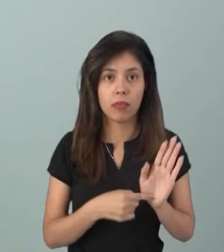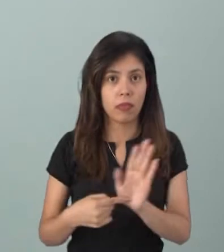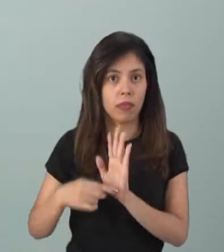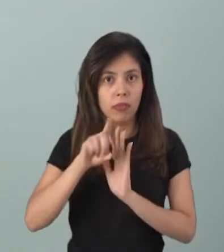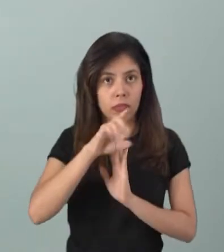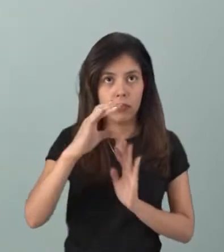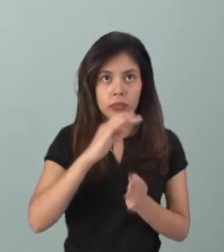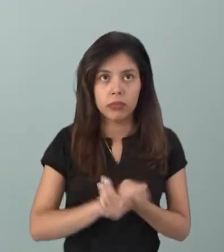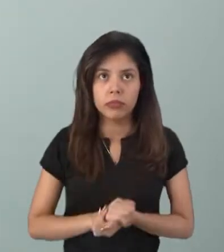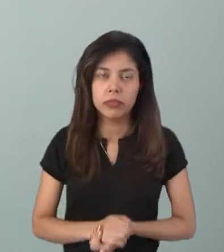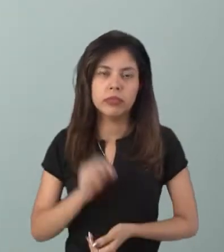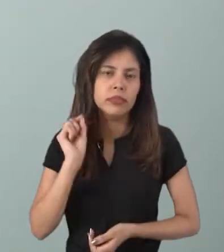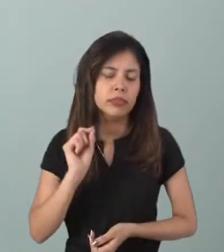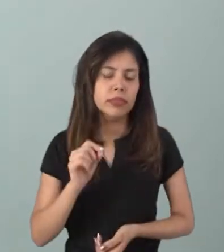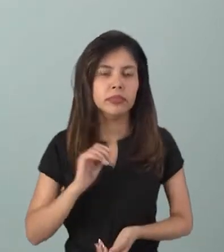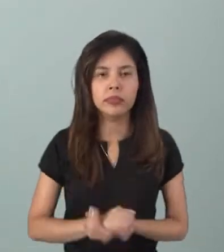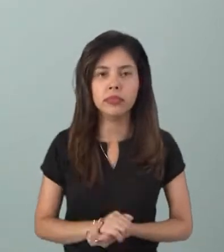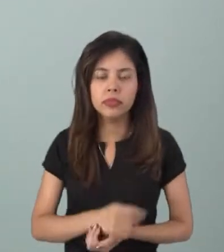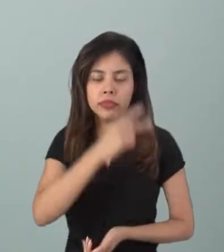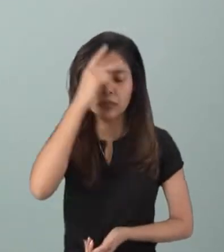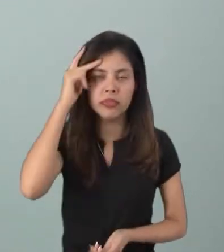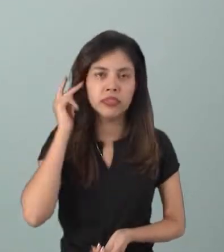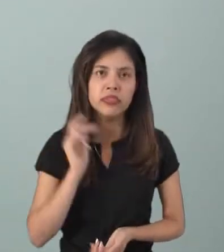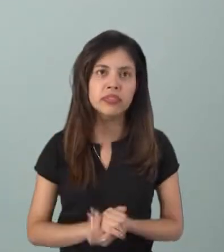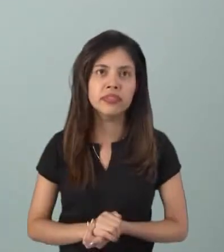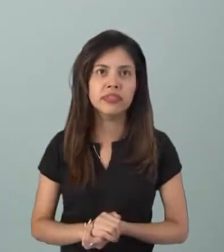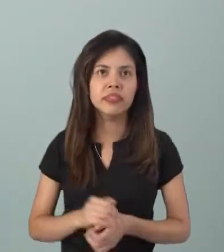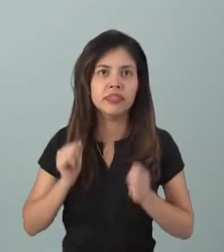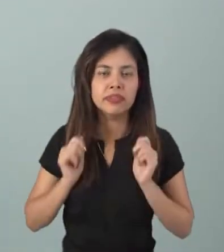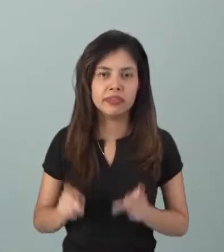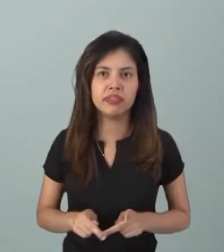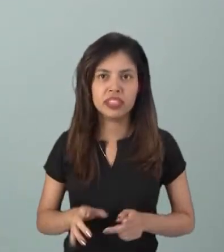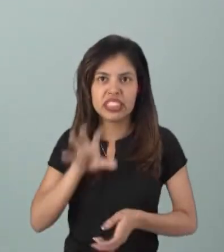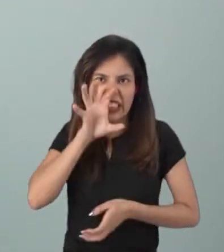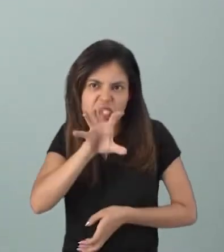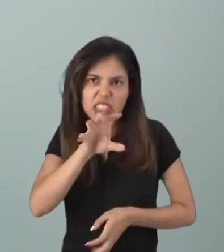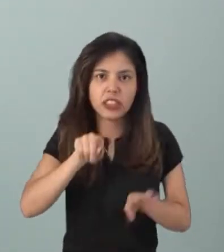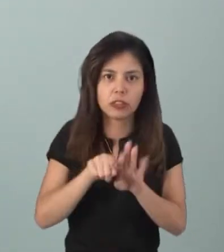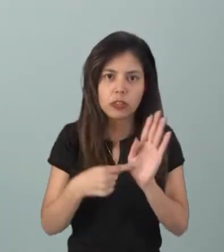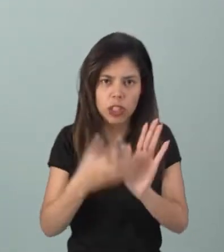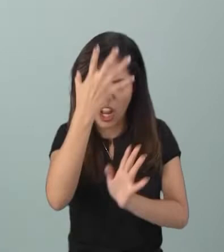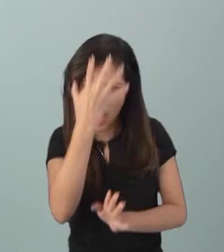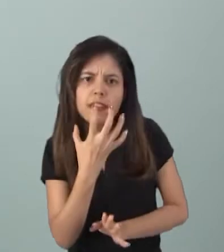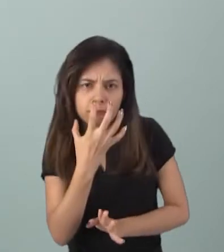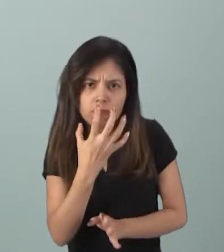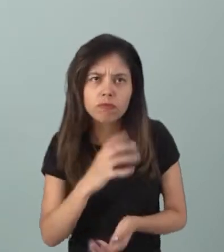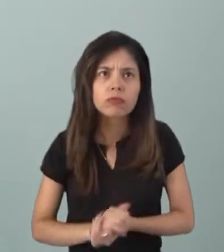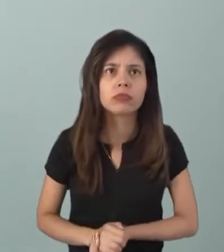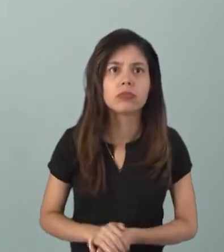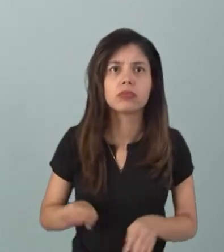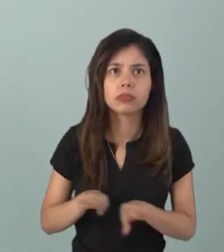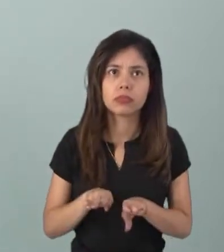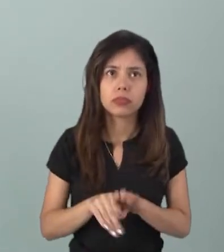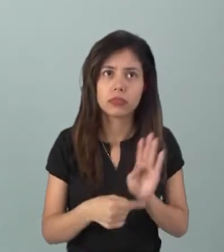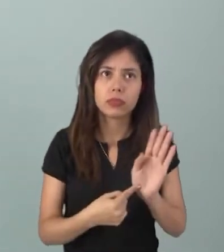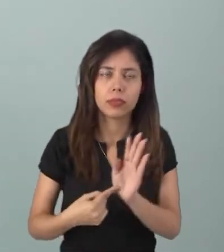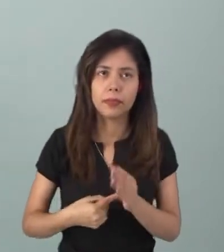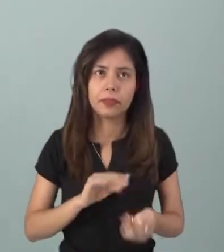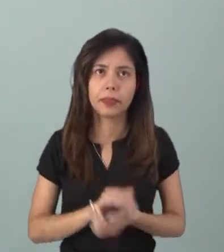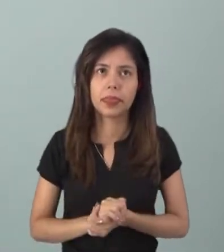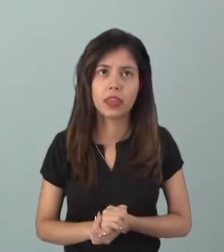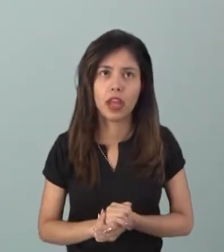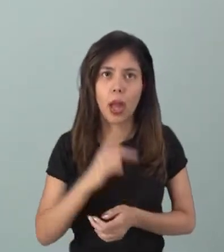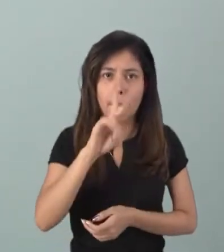danos psicológicos o quê? A pessoa vai passar a ter comportamentos mais agressivos, né? Ela vai ter também uma